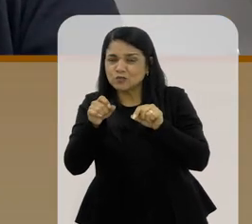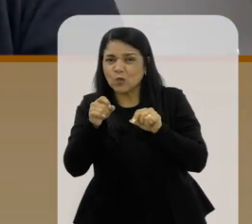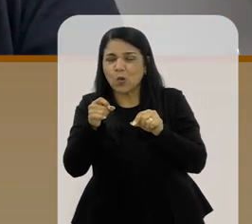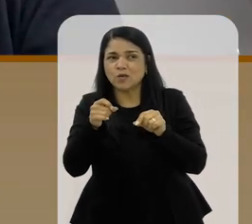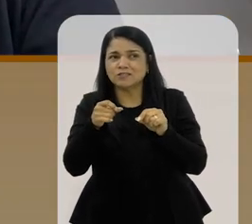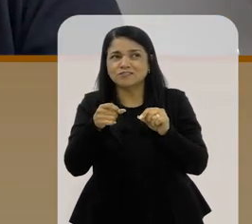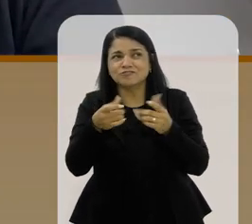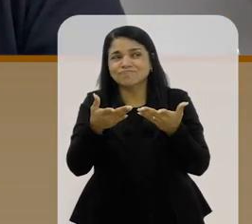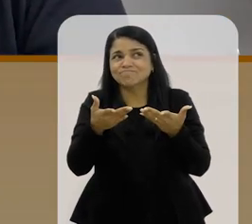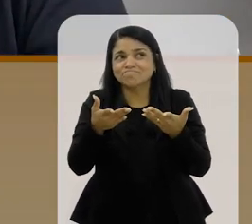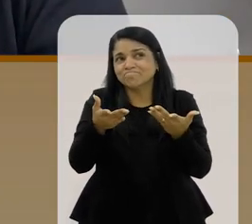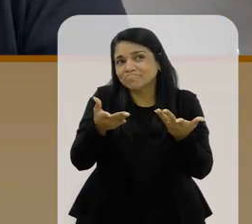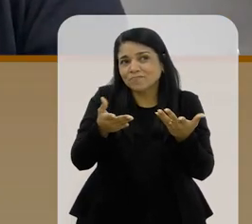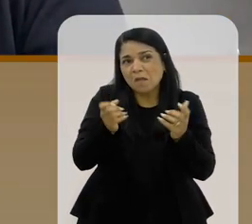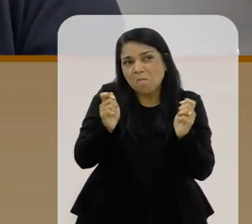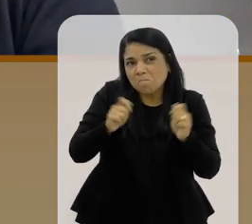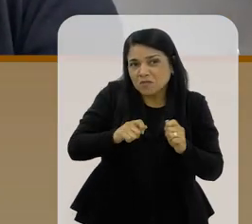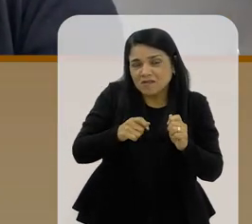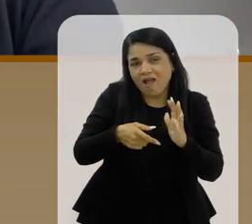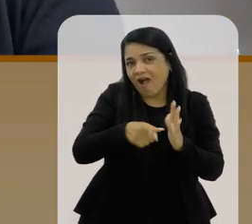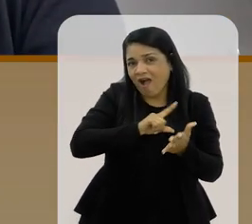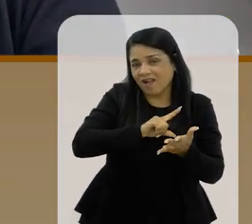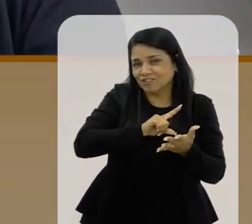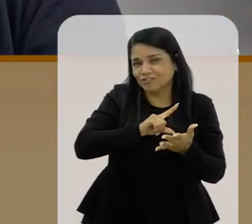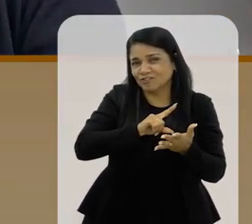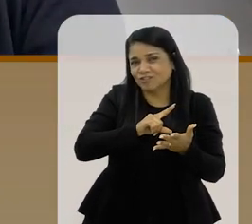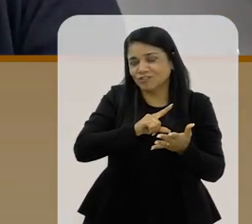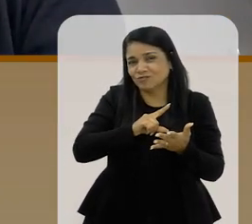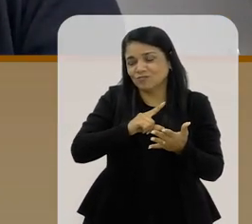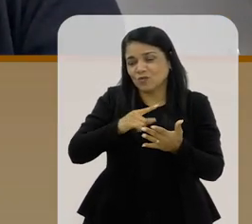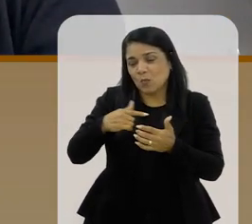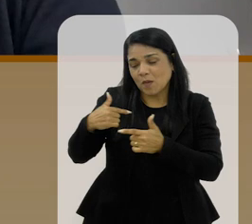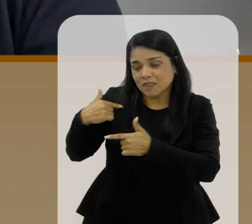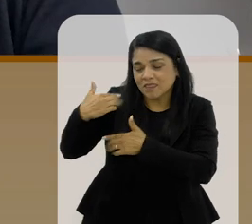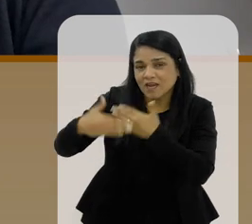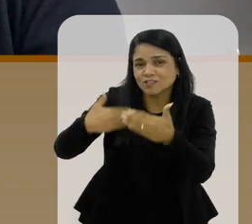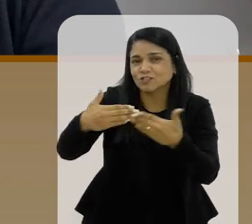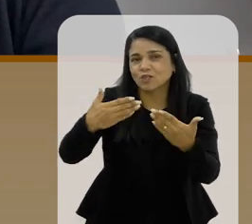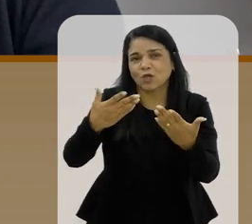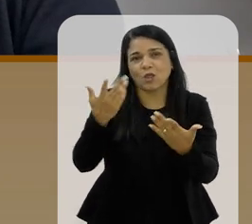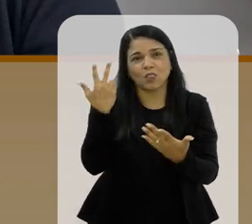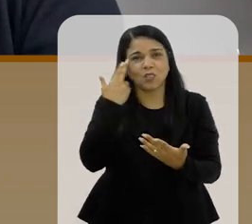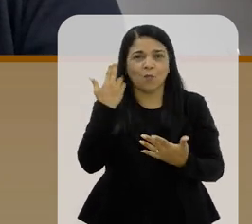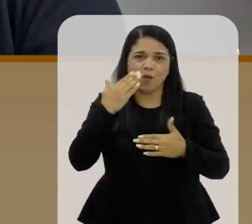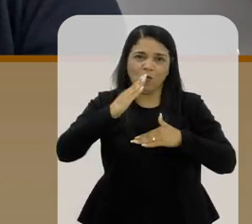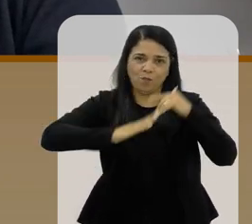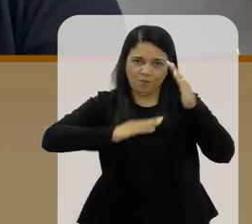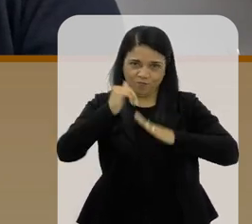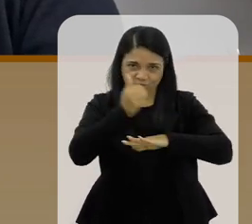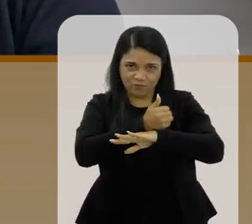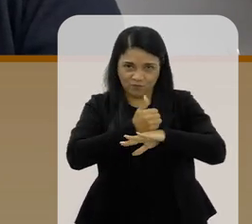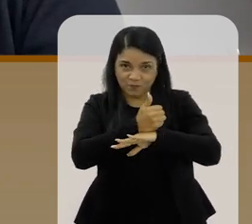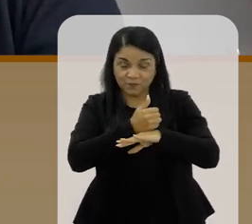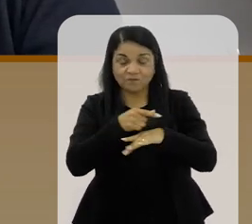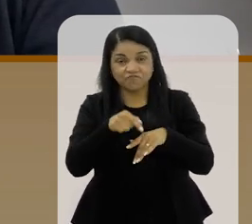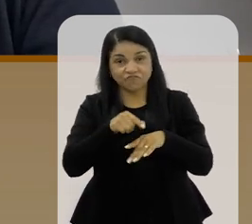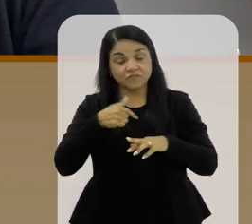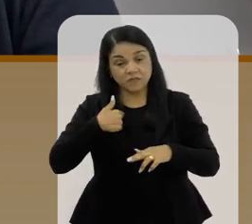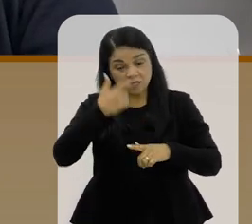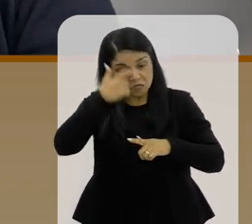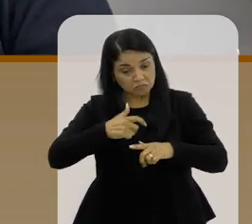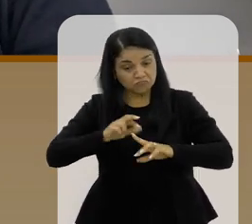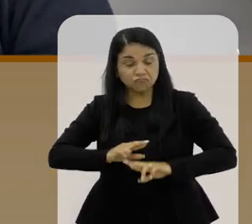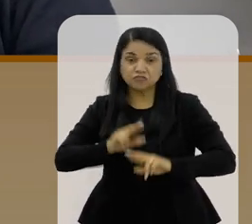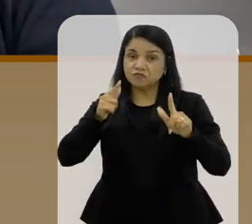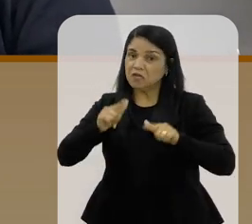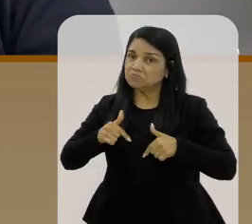fazer escolhas que não seriam feitas por causa da. Só na trajetória normal da carreira. Mas reagem de maneira